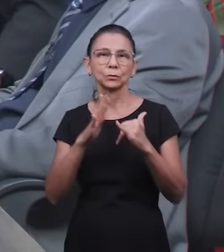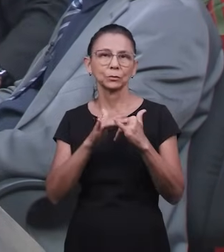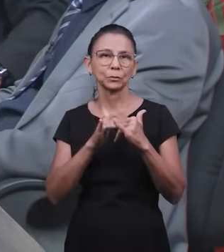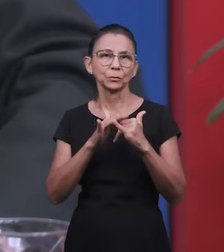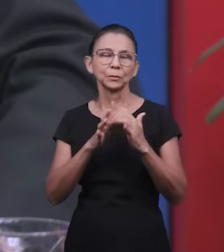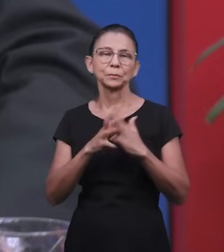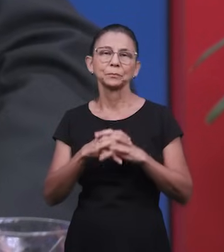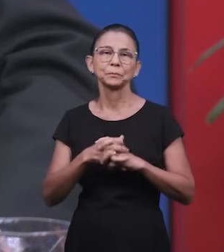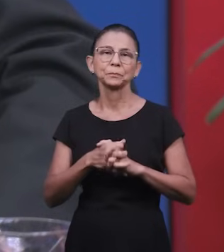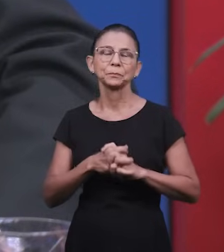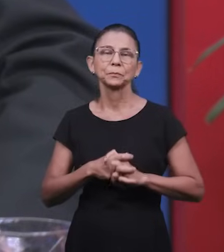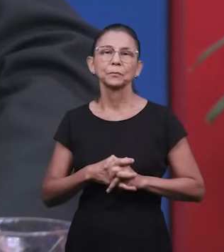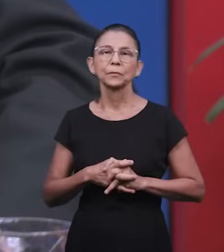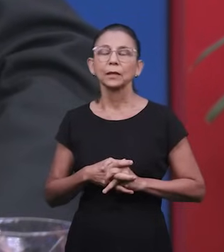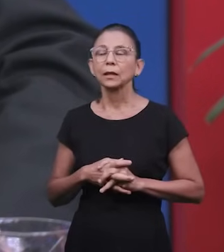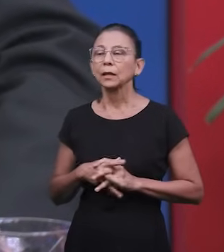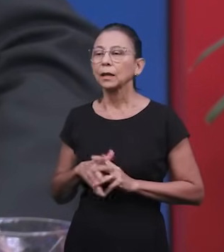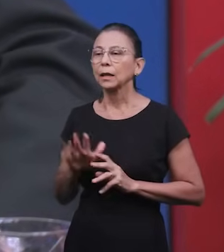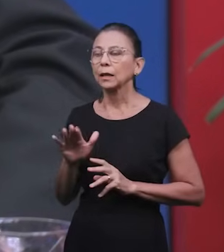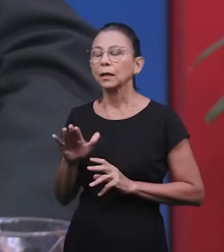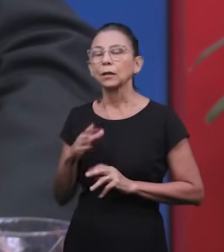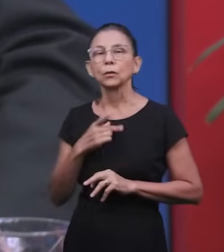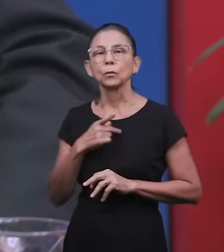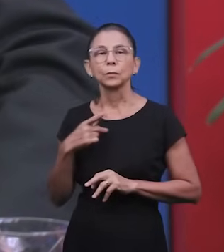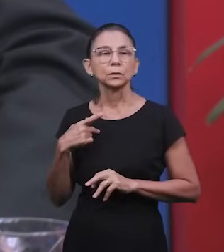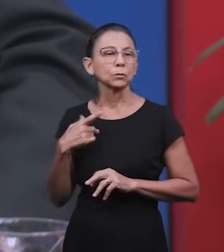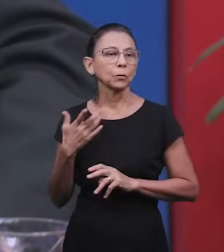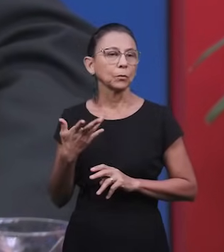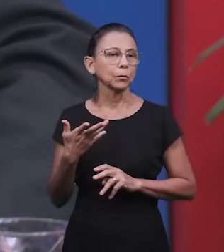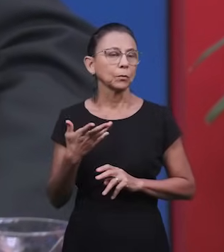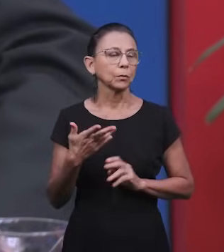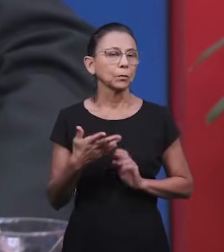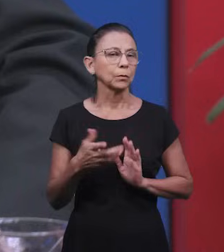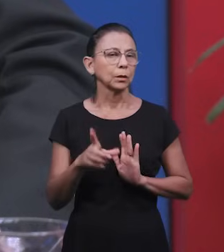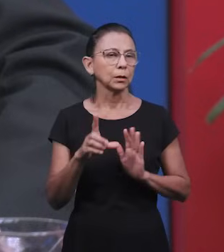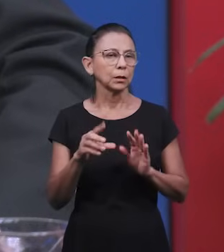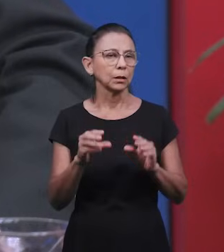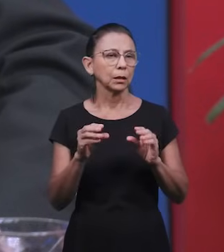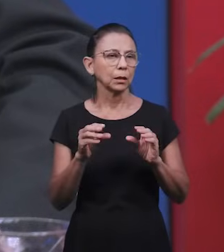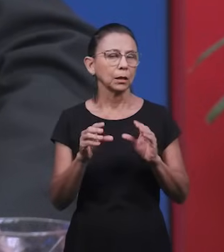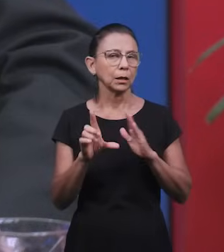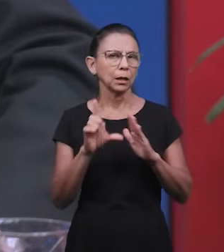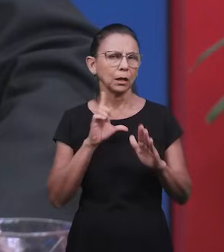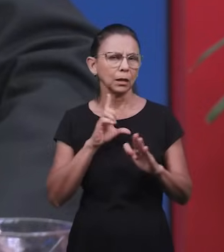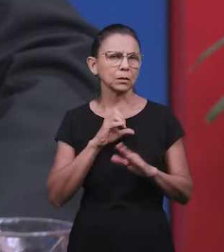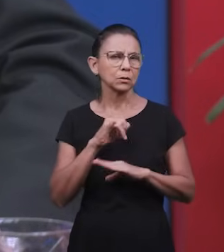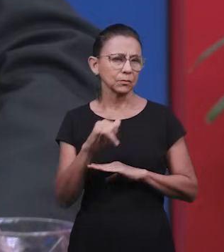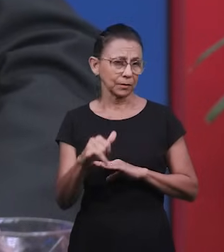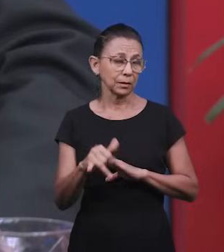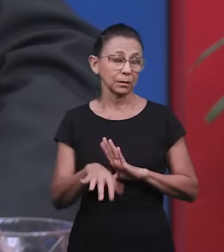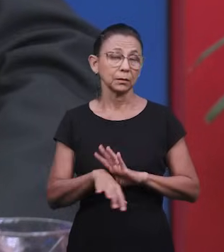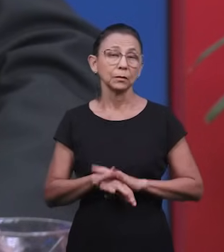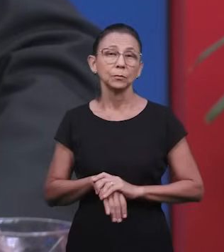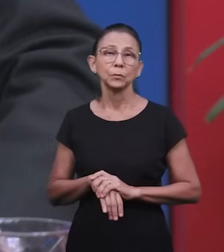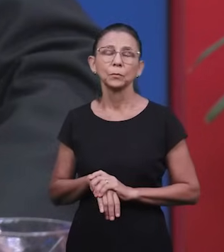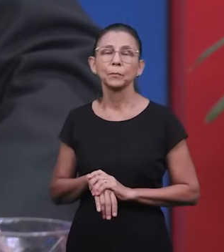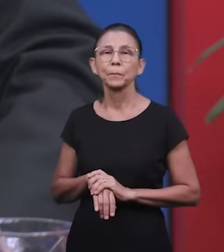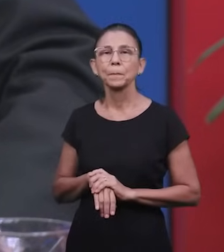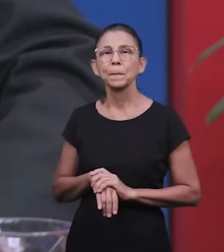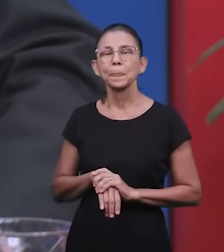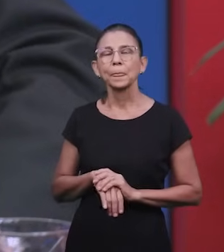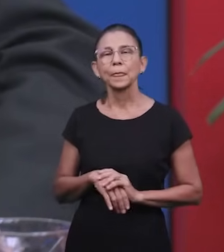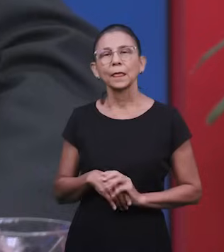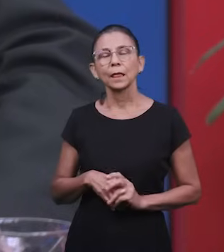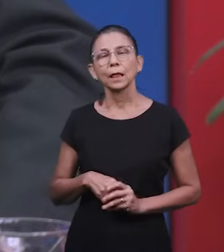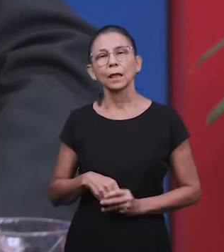né? E assim, pastor Alessandro, aquilo que já falamos anteriormente, né, o